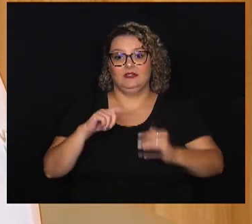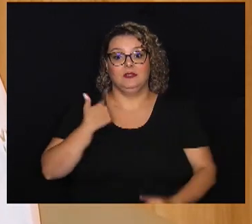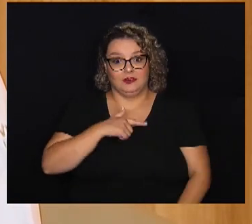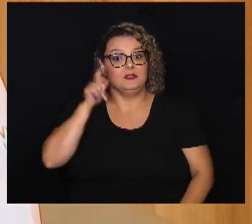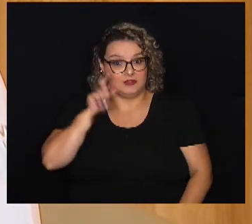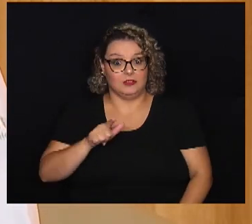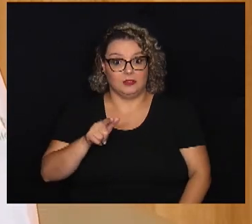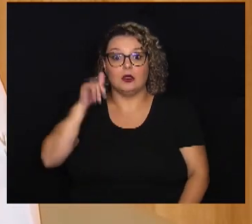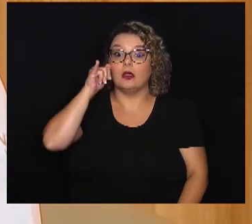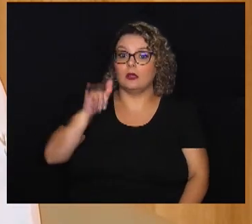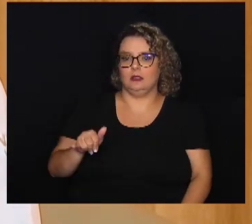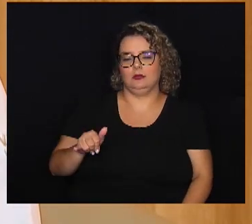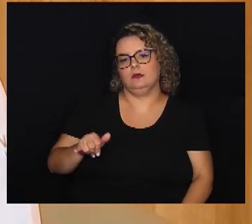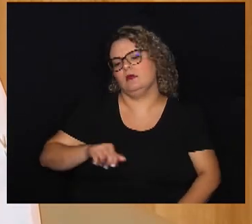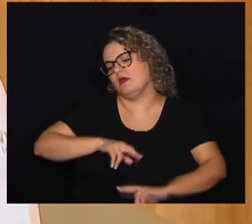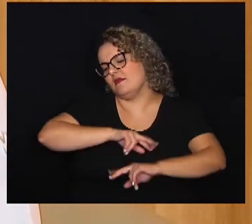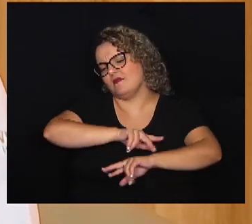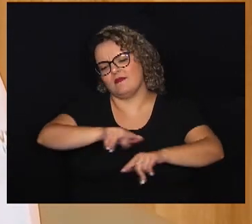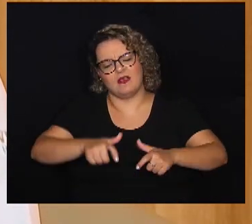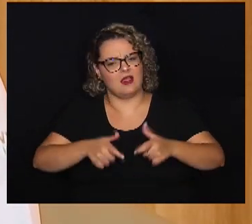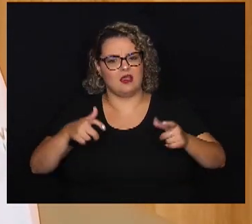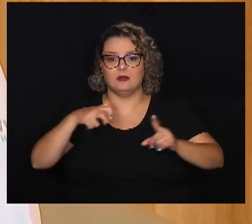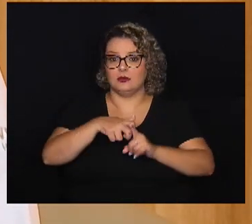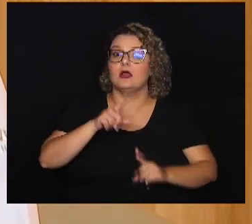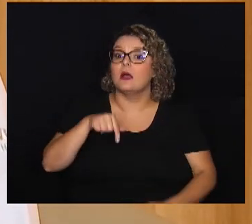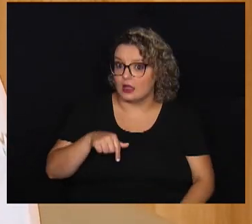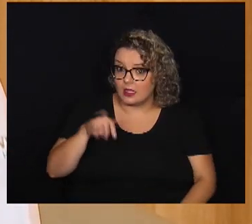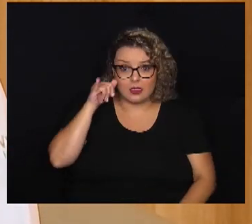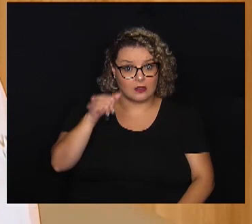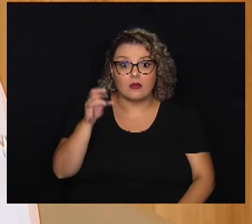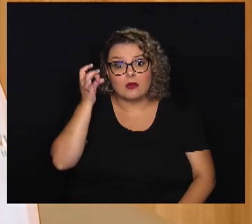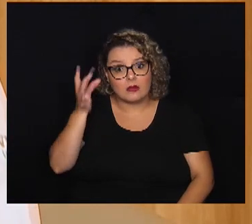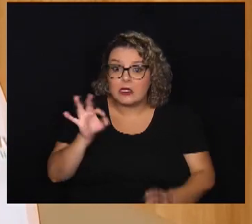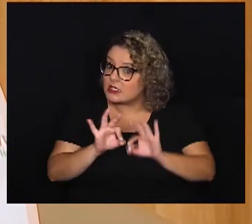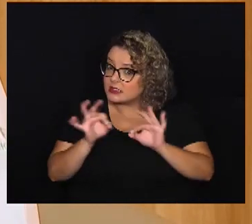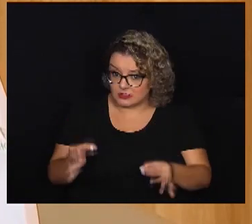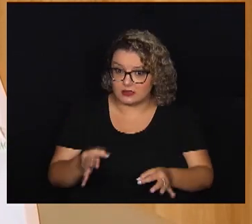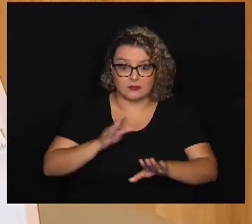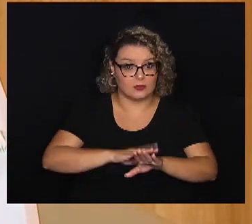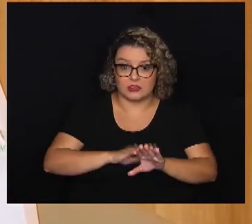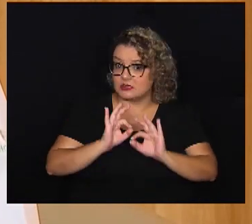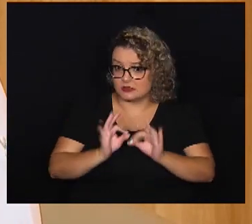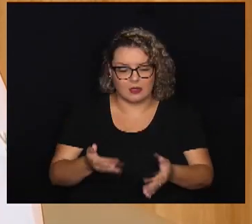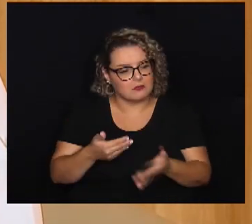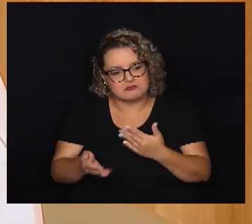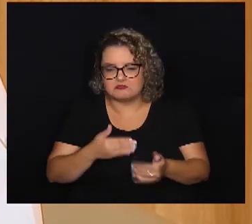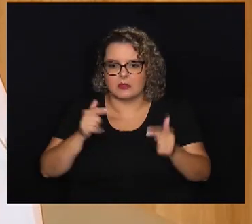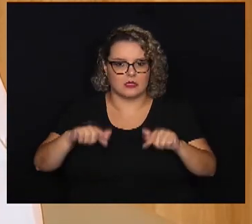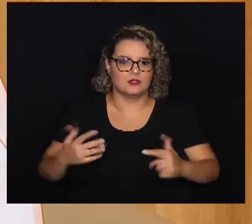consegue prevenir. A imensa maioria dos acidentes são de prevenção fácil, simples, com medidas simples, independente do